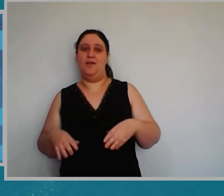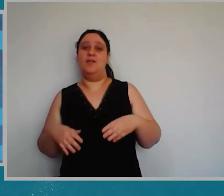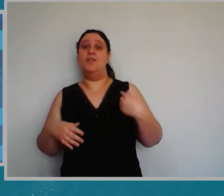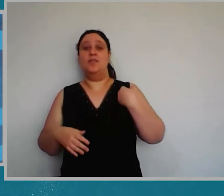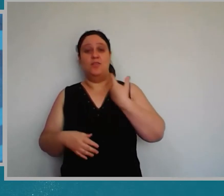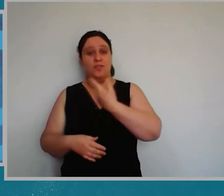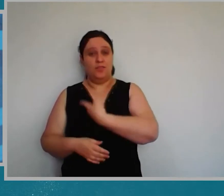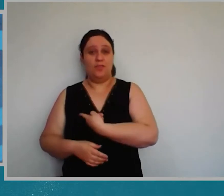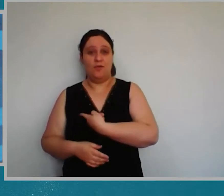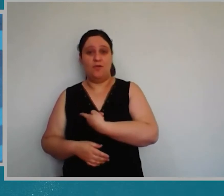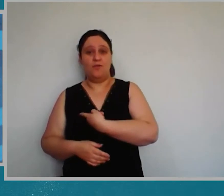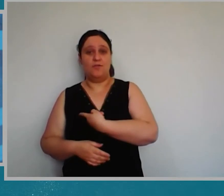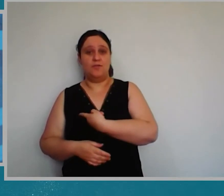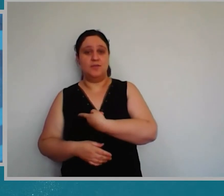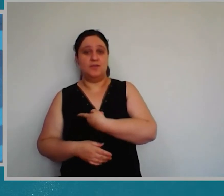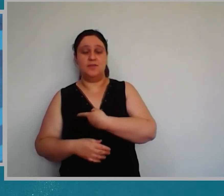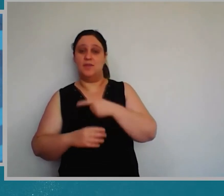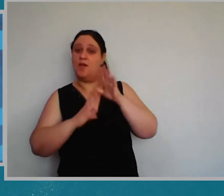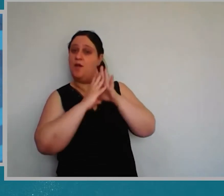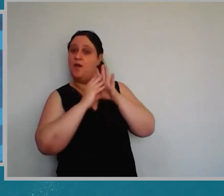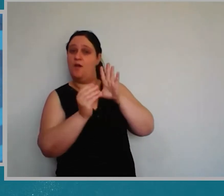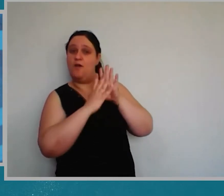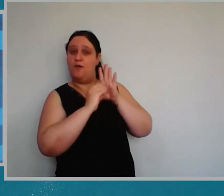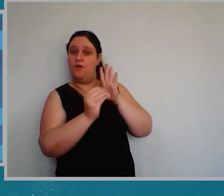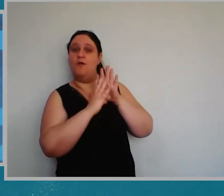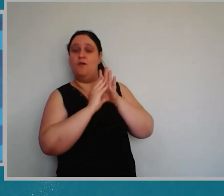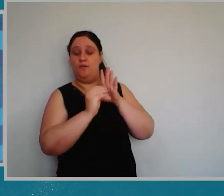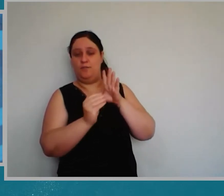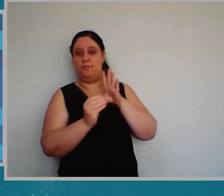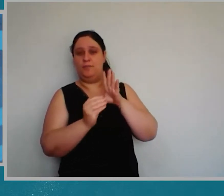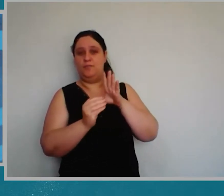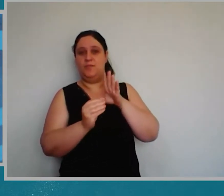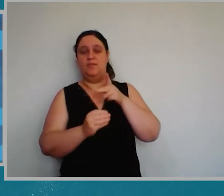esse mesmo exemplo. Nós estamos dizendo para as pessoas que